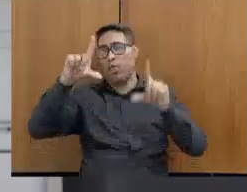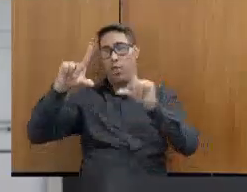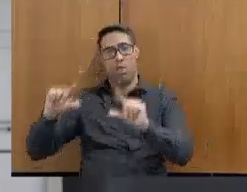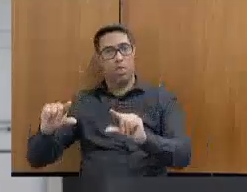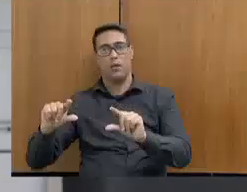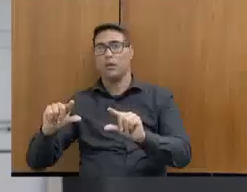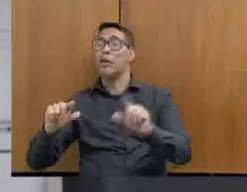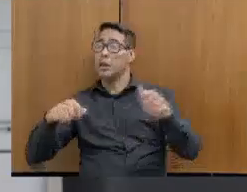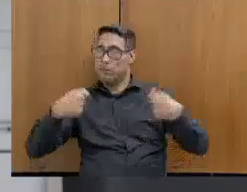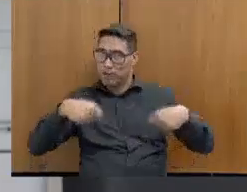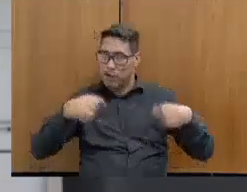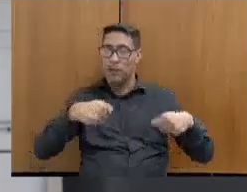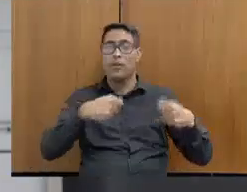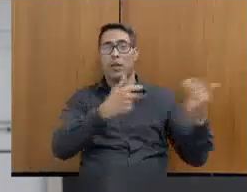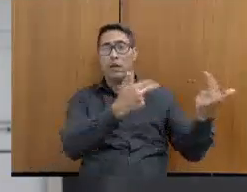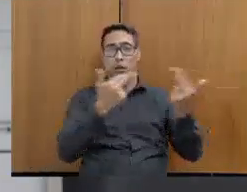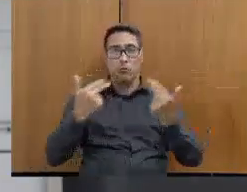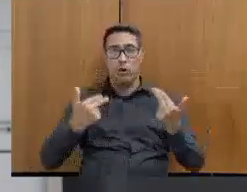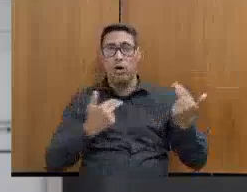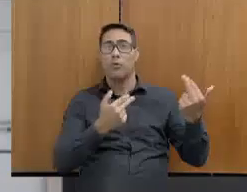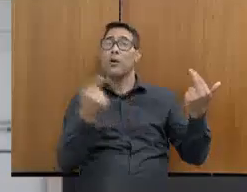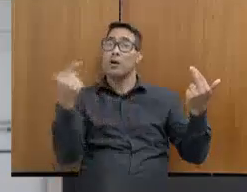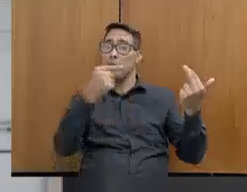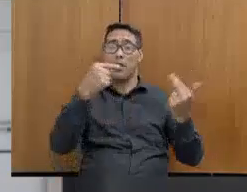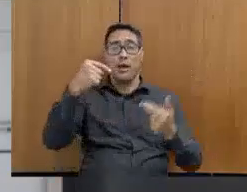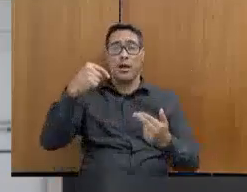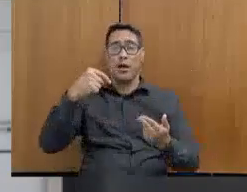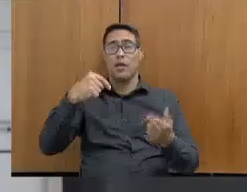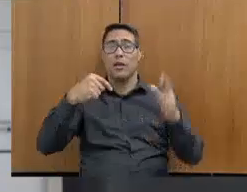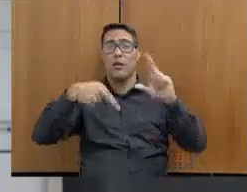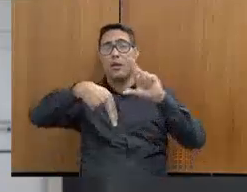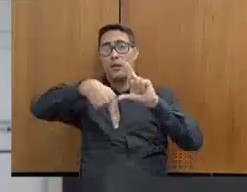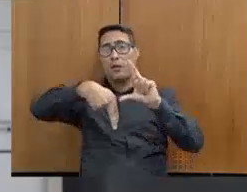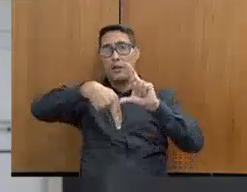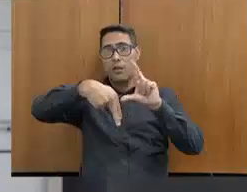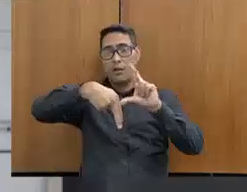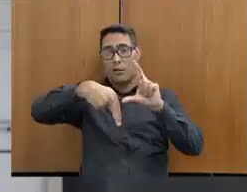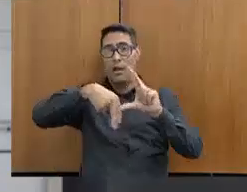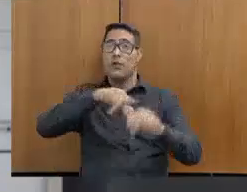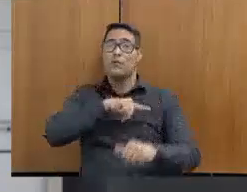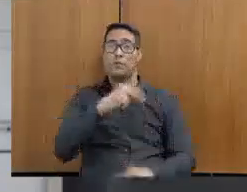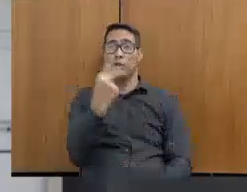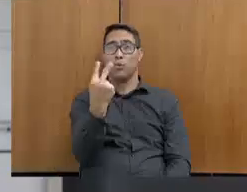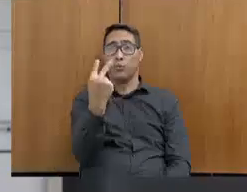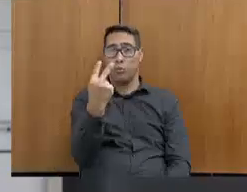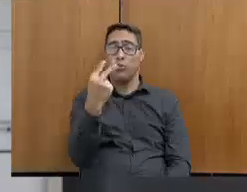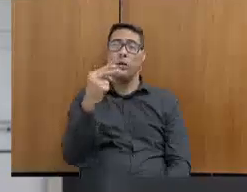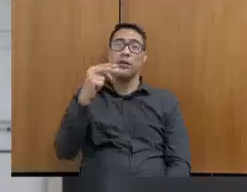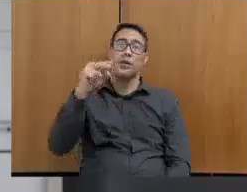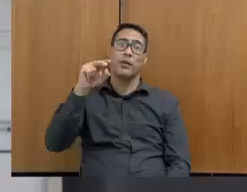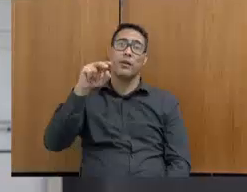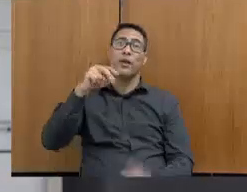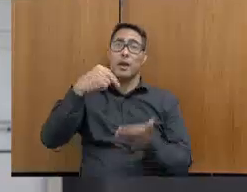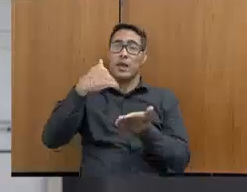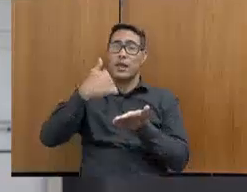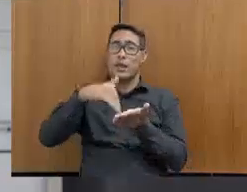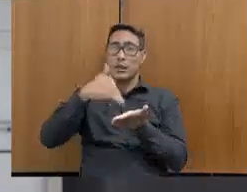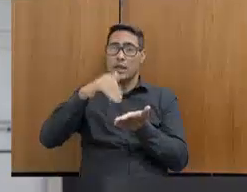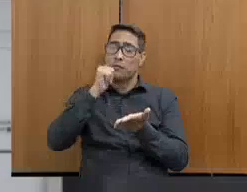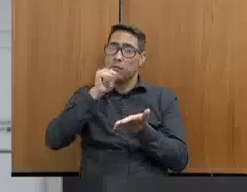escrivan E aí Neves também tinha duas escrivãs uma saiu de licença acho que a licença maternidade ficou uma